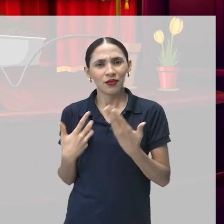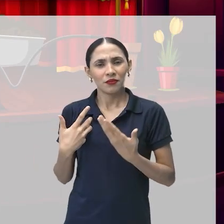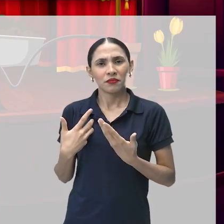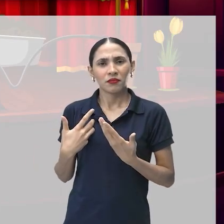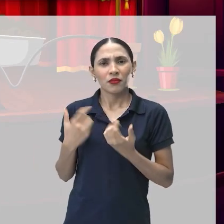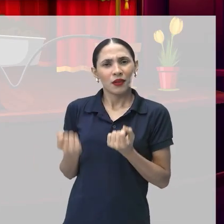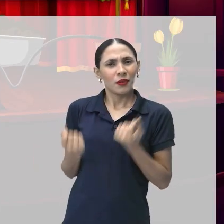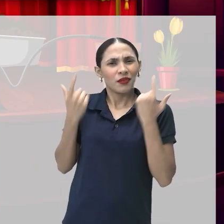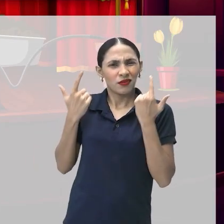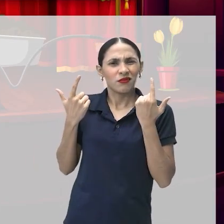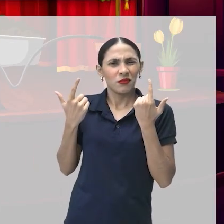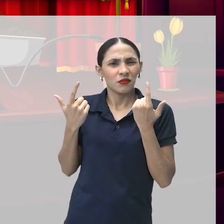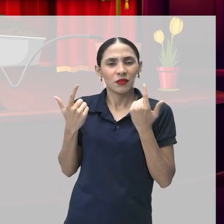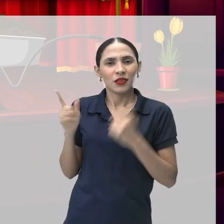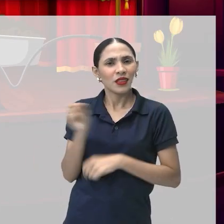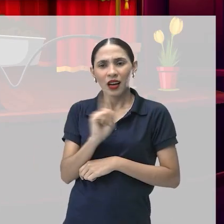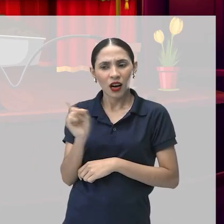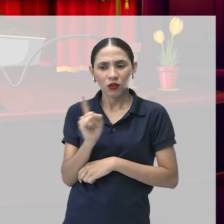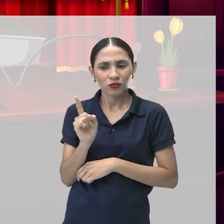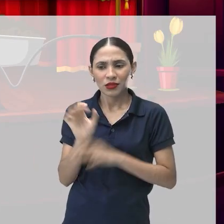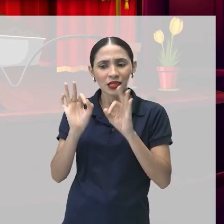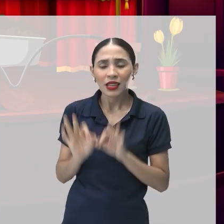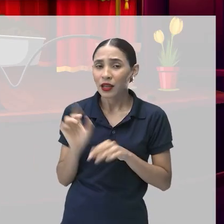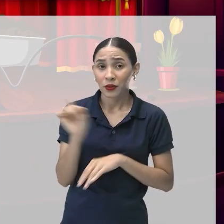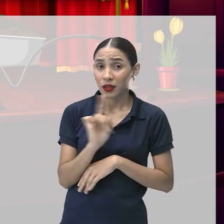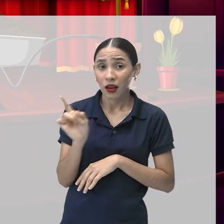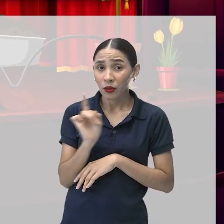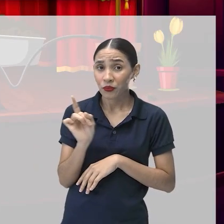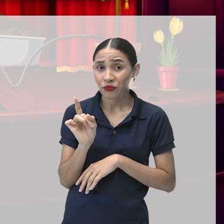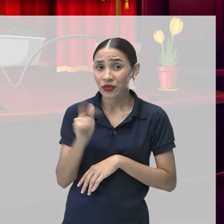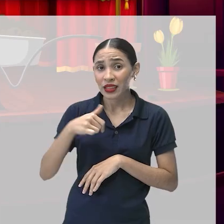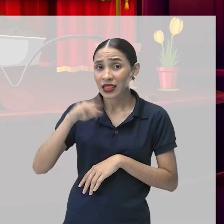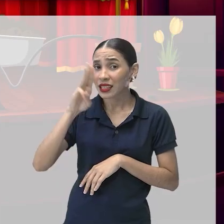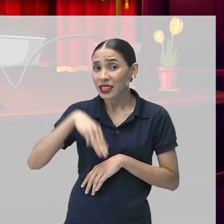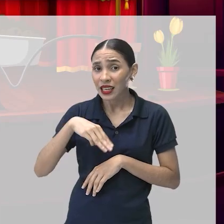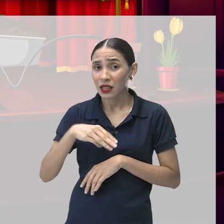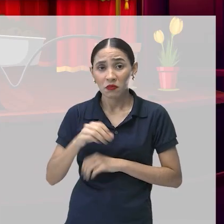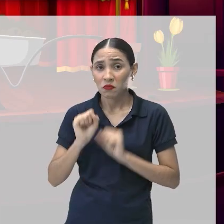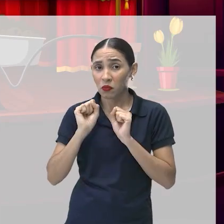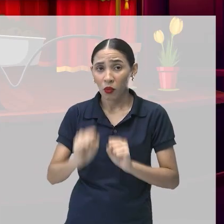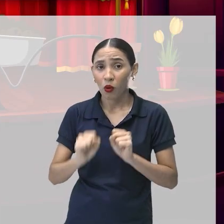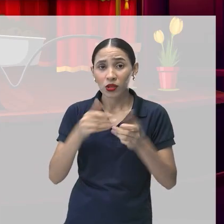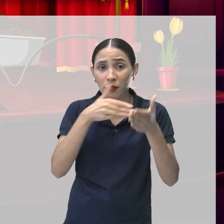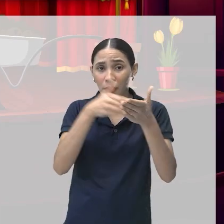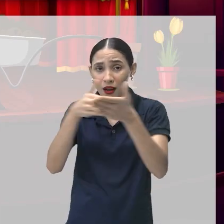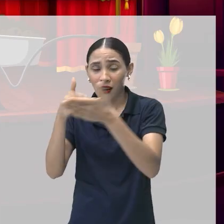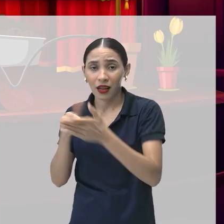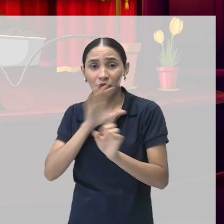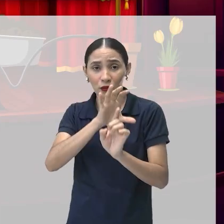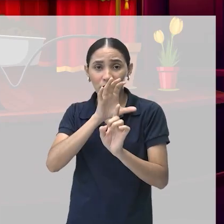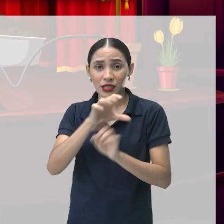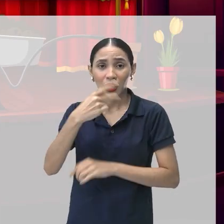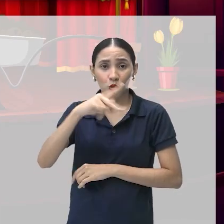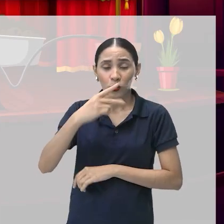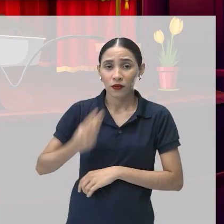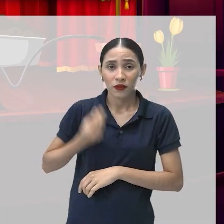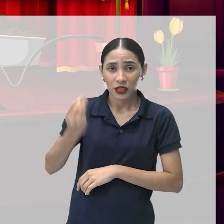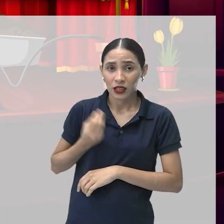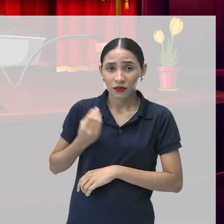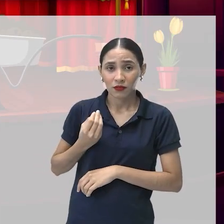inquietar, achar que aquilo ali não é certo. Ninguém pode tolir a sua liberdade, ninguém pode te